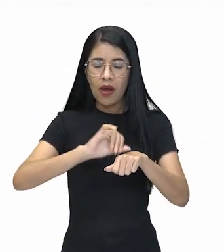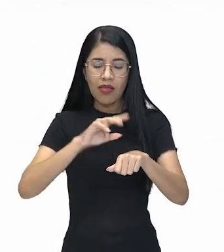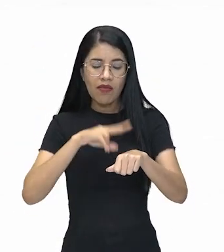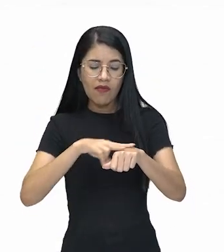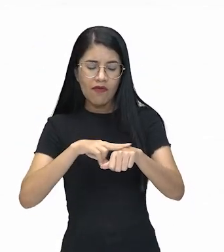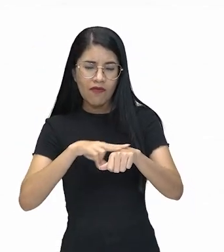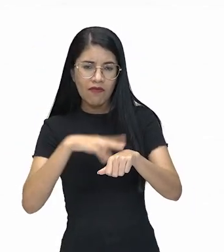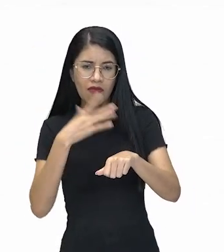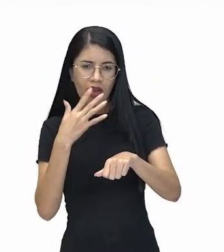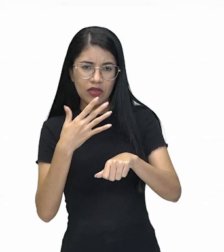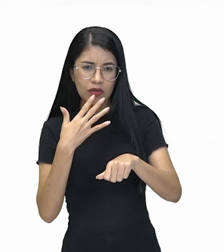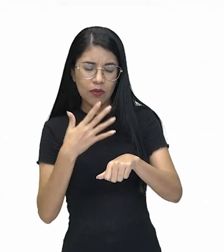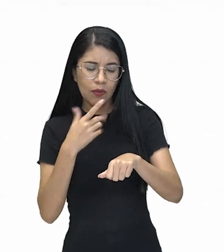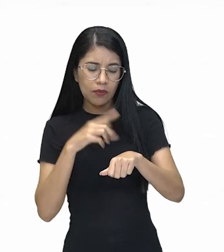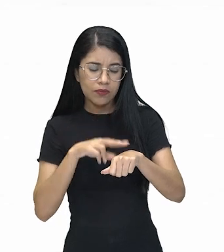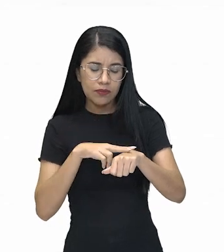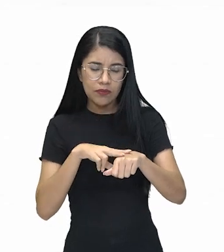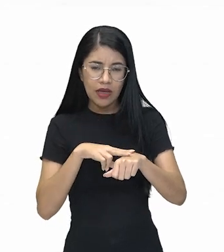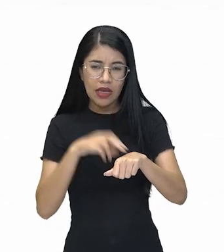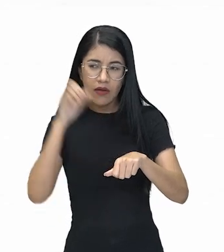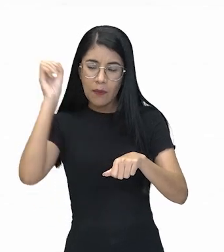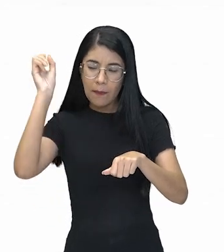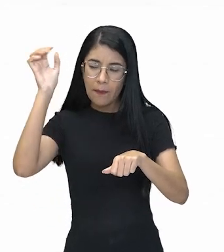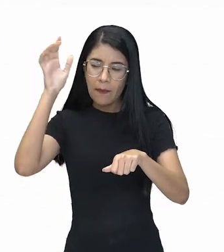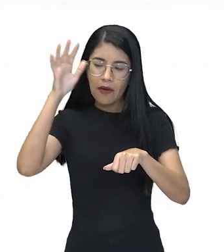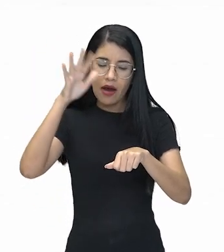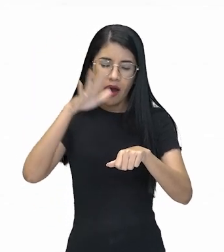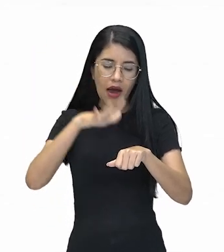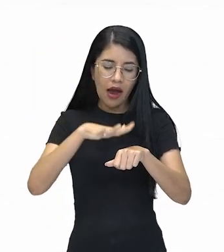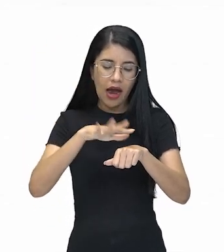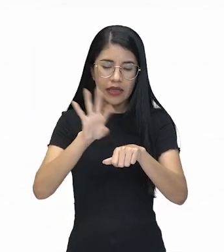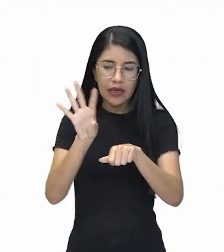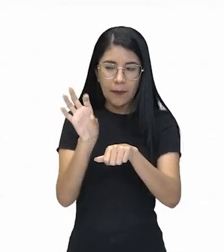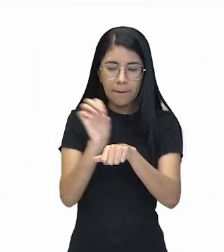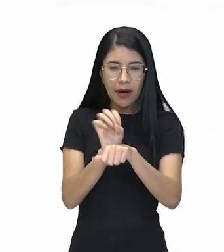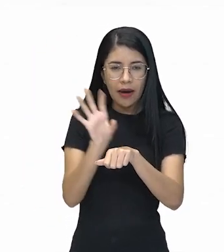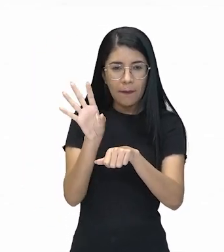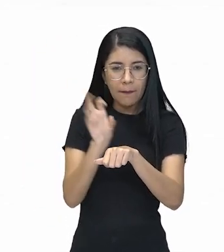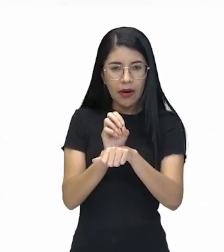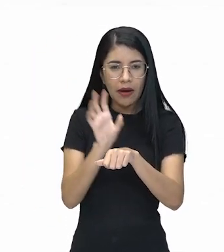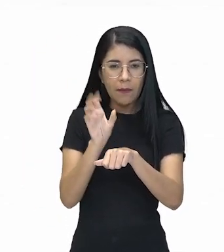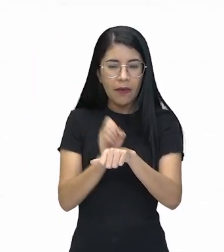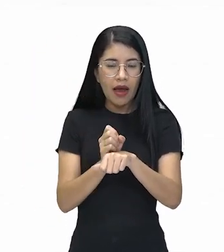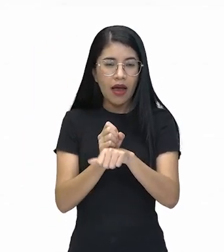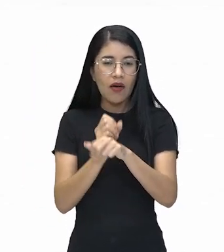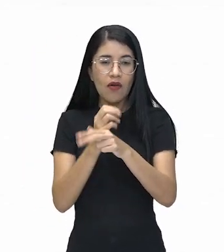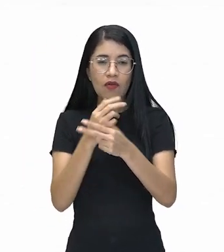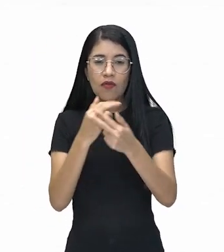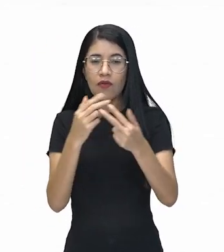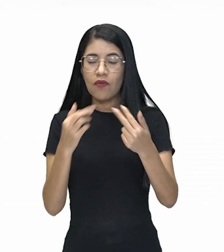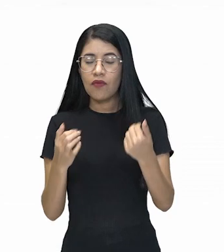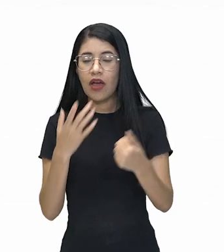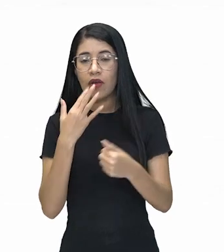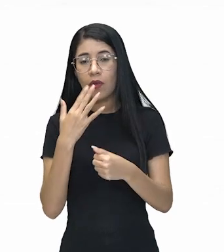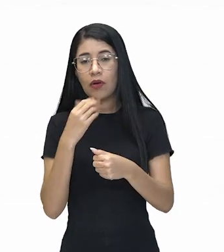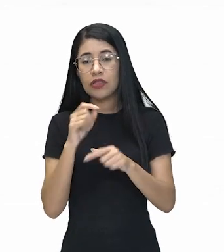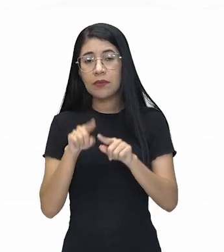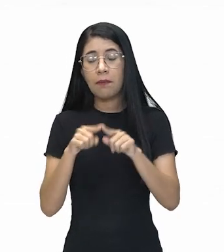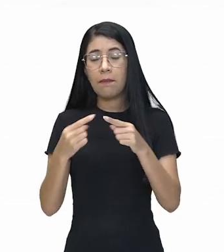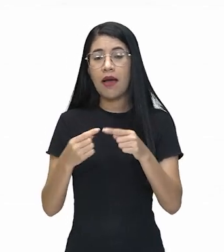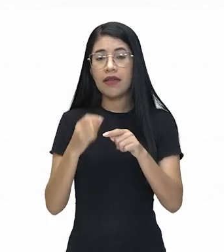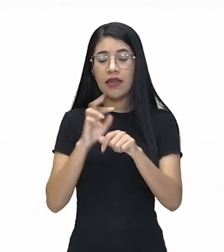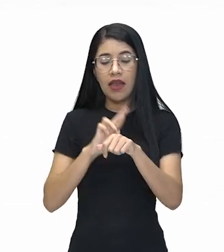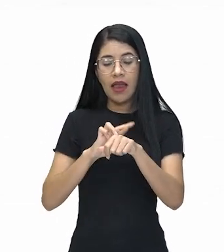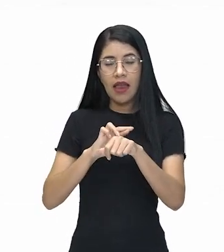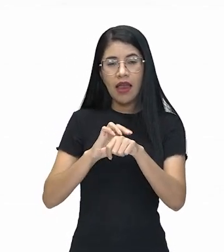verde porque quando a luz chega até ele, ele absorve todas as cores e reflete somente o verde. E aí, por